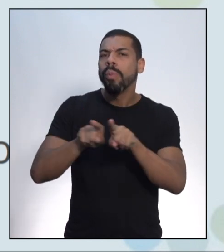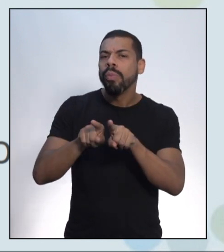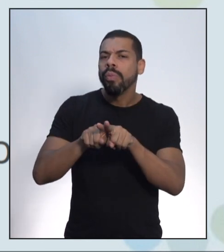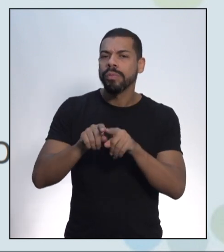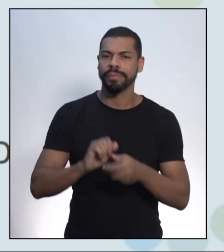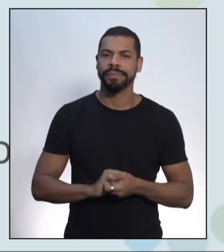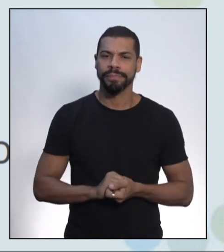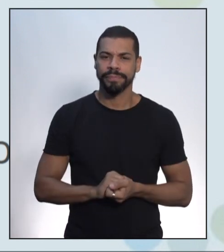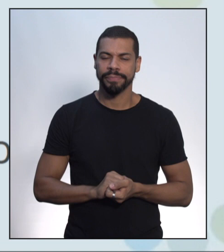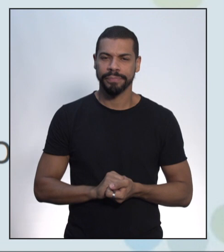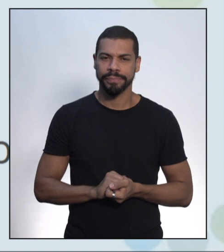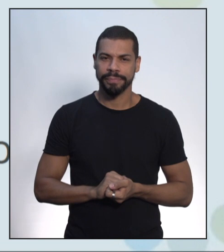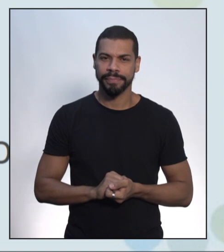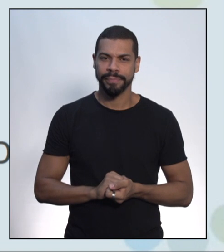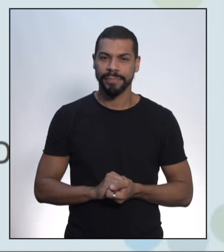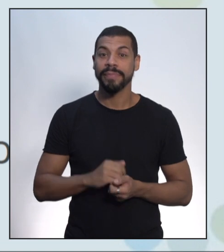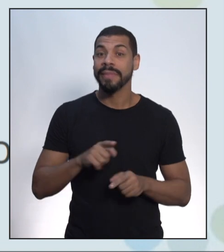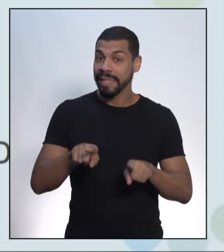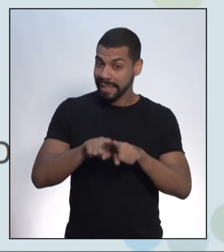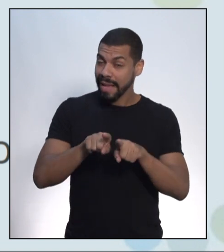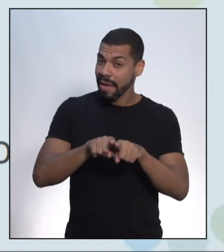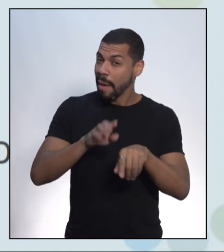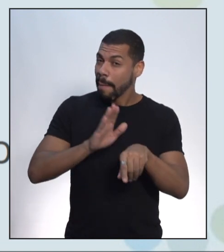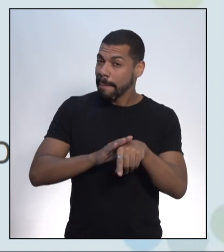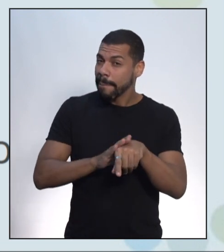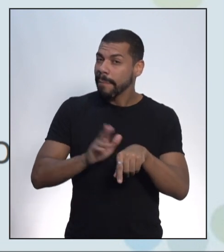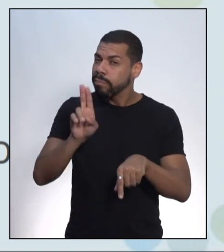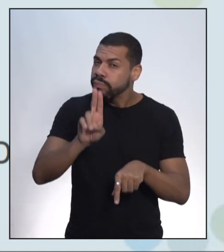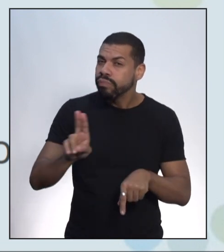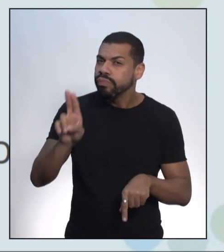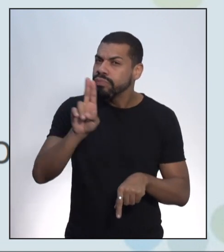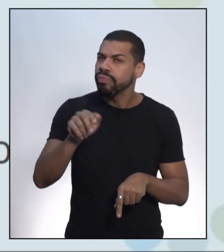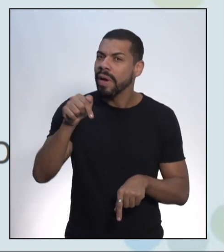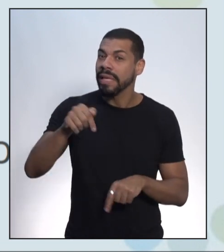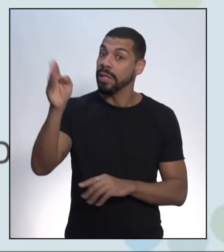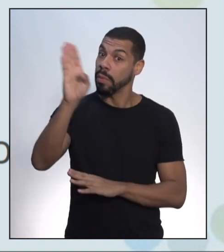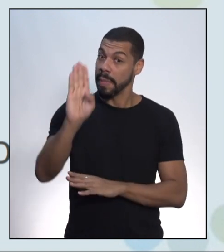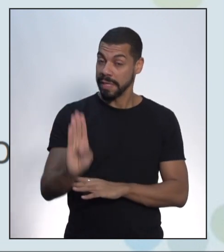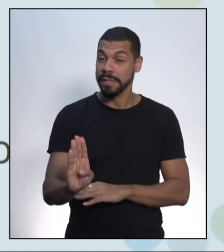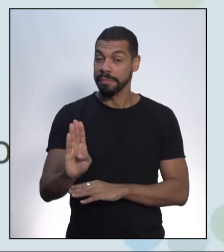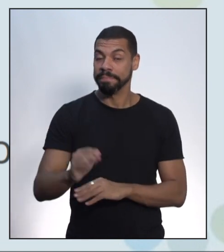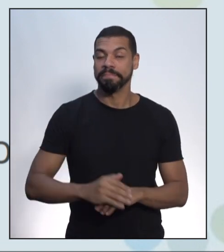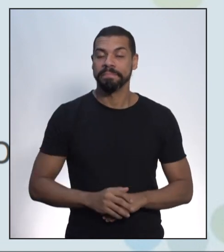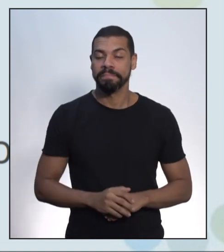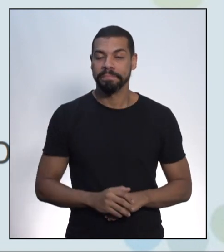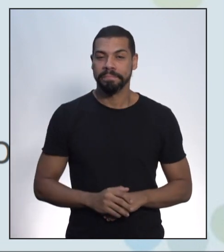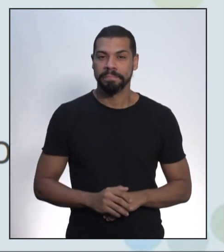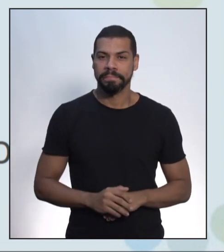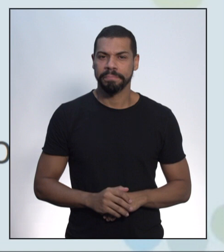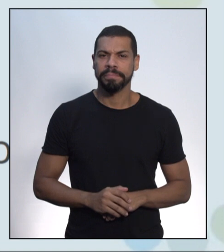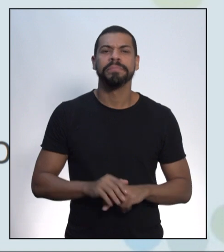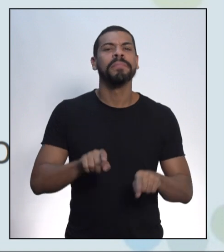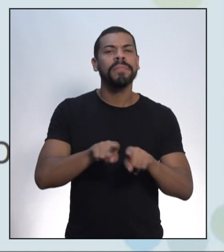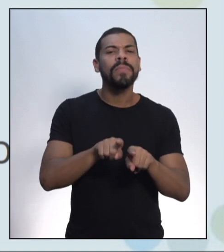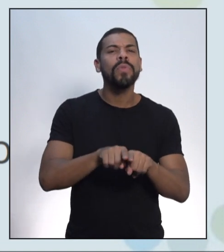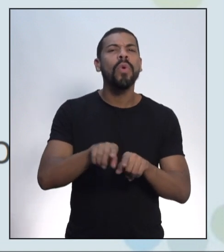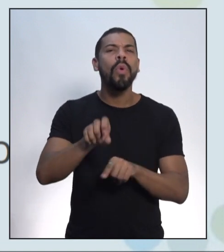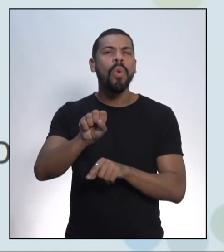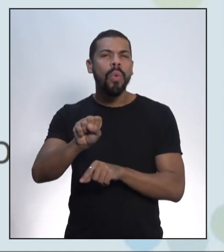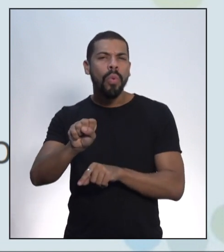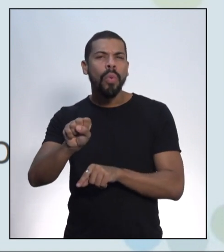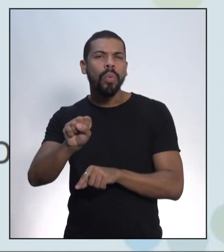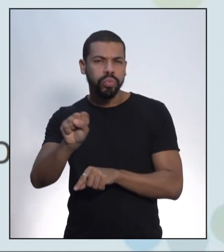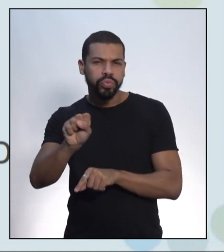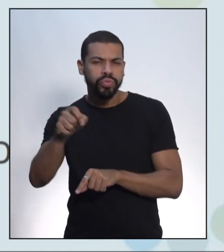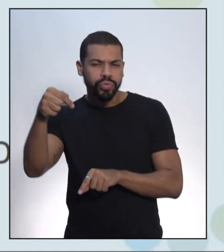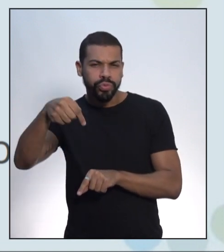que é esse agente floculante que é mais utilizado aqui no Brasil. Tá? E esse sulfato de alumínio, ele